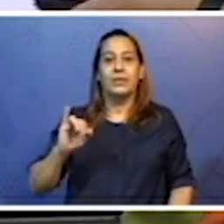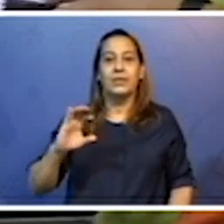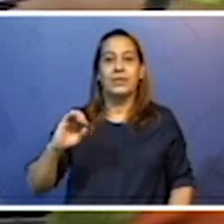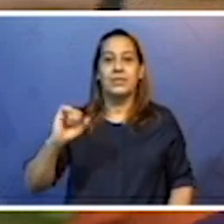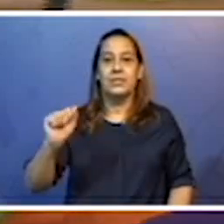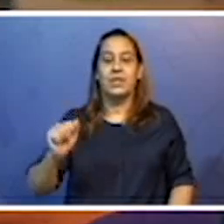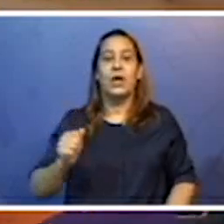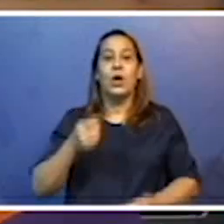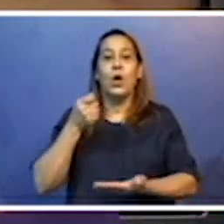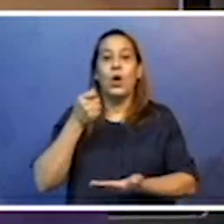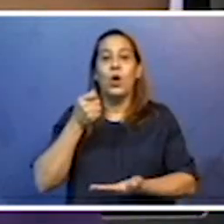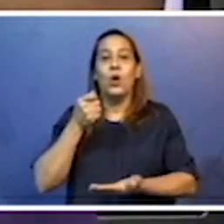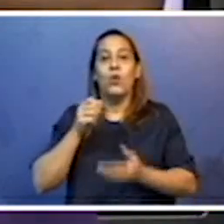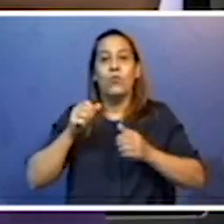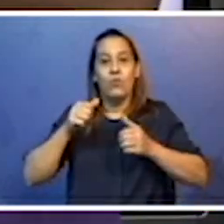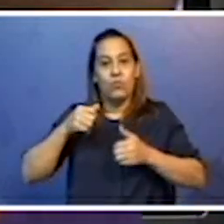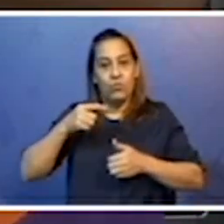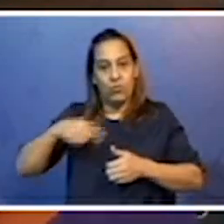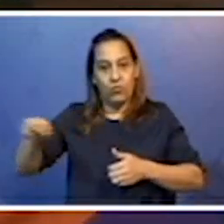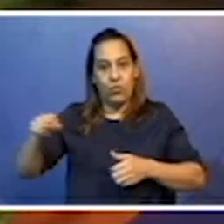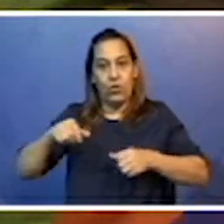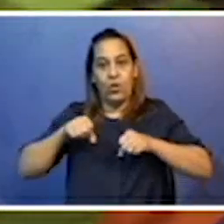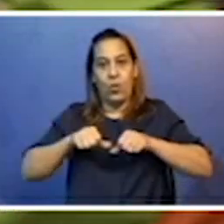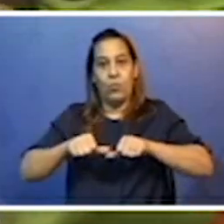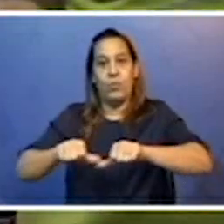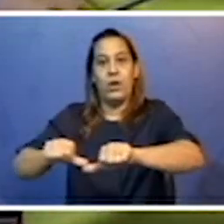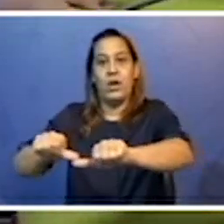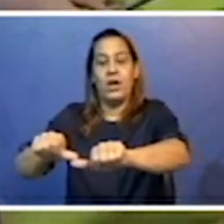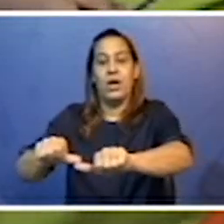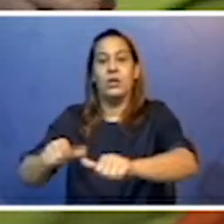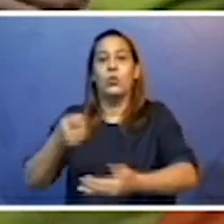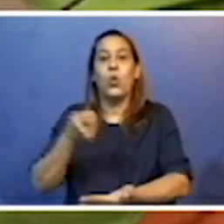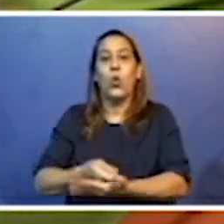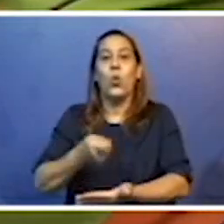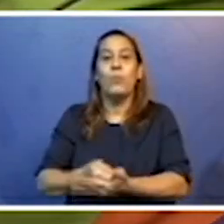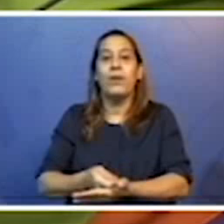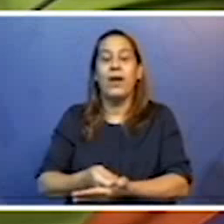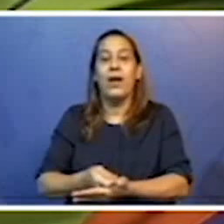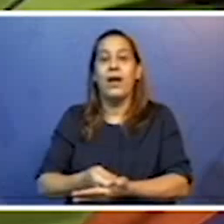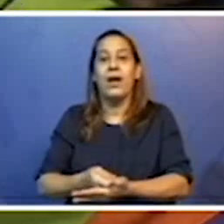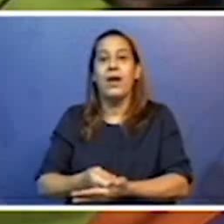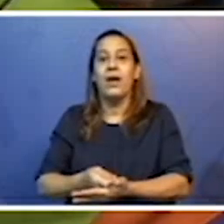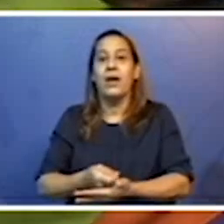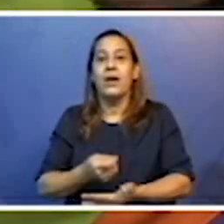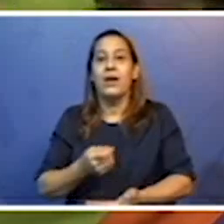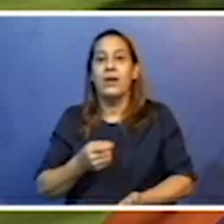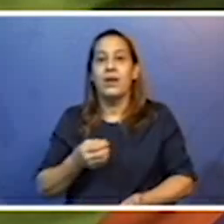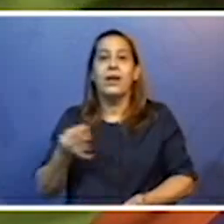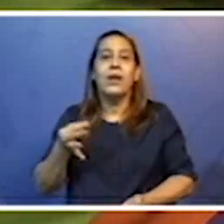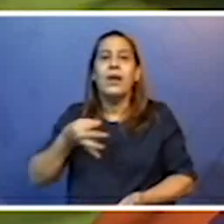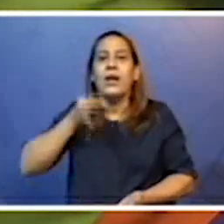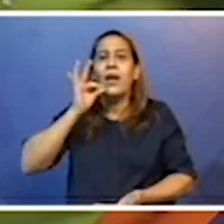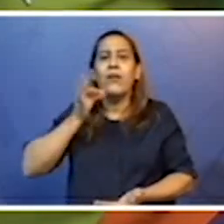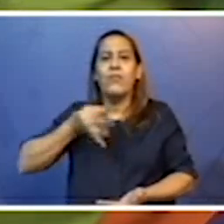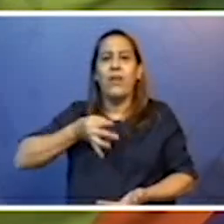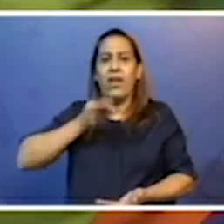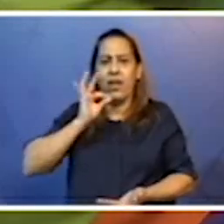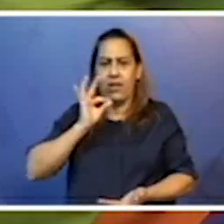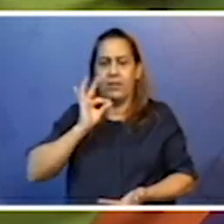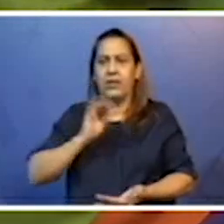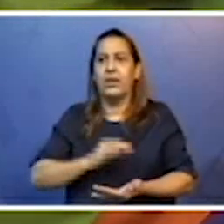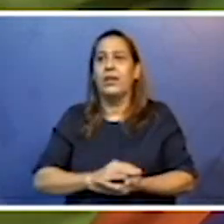café, mas havia apenas pacote com 500 gramas. E aí, já aconteceu comigo. Às vezes eu quero comprar